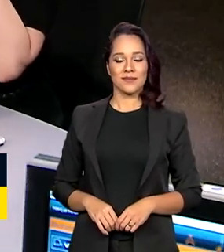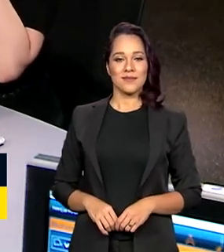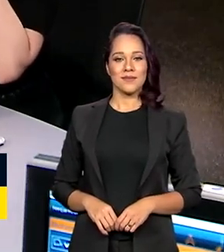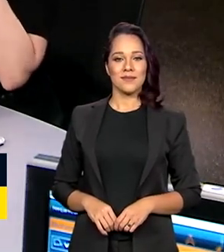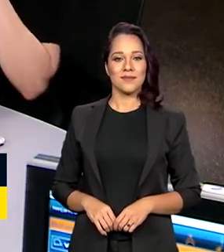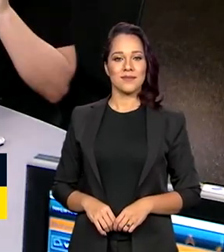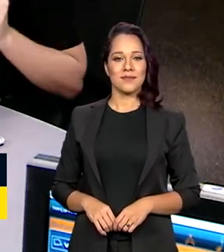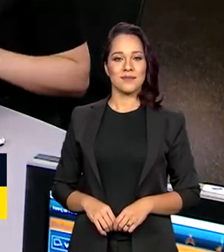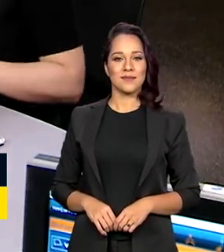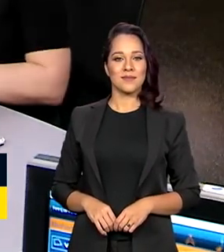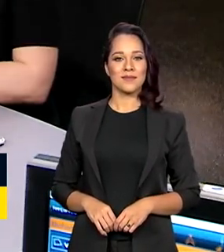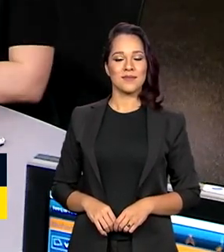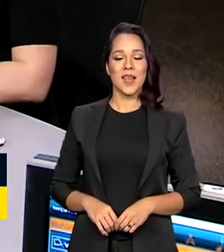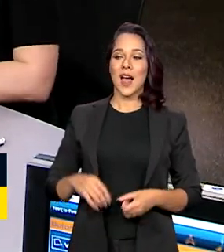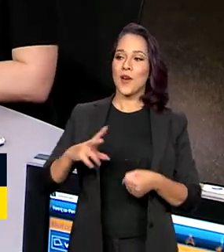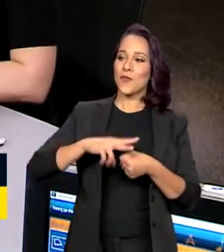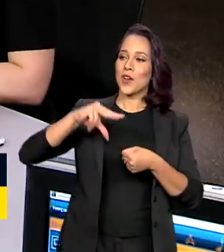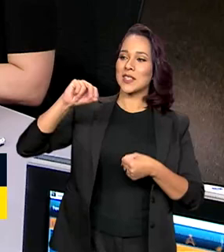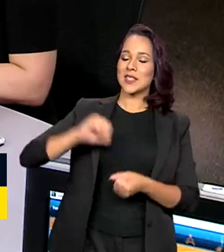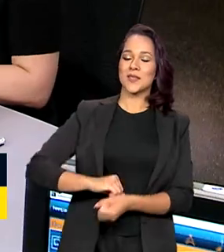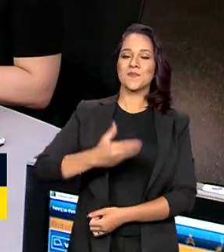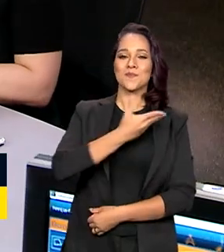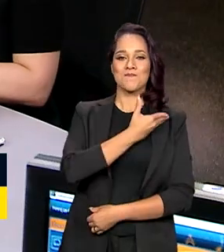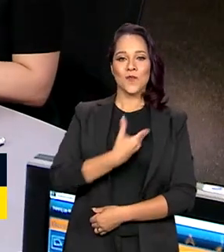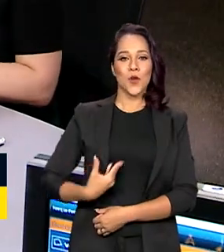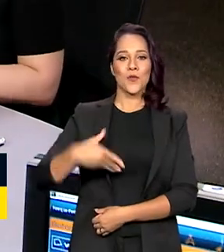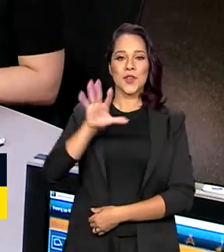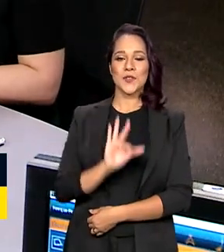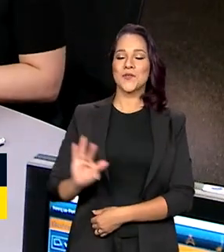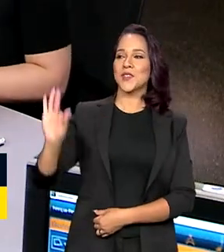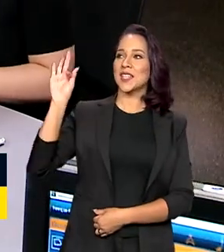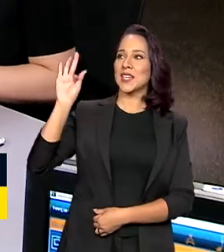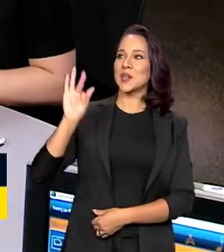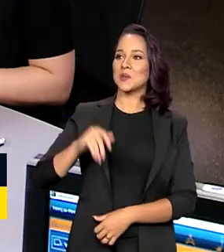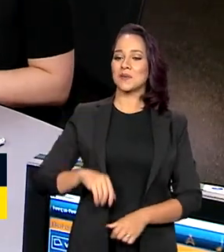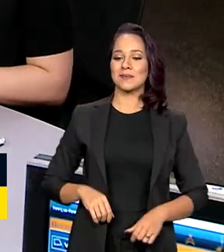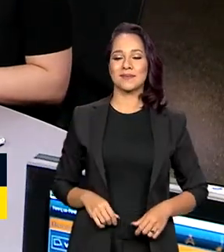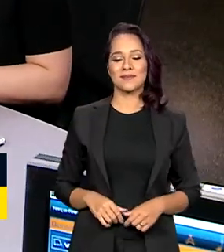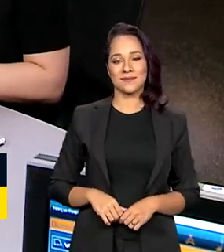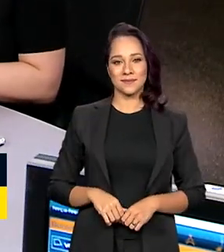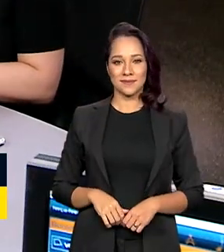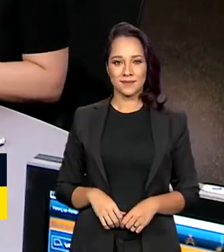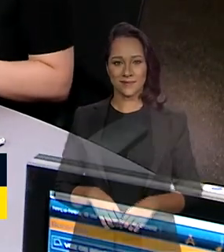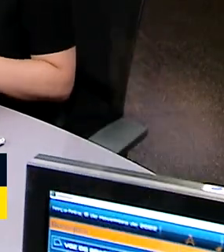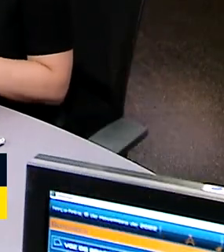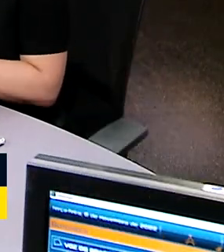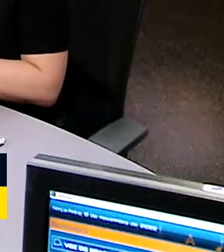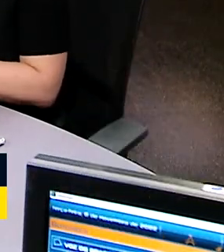A Voz do Brasil. Governo Federal.